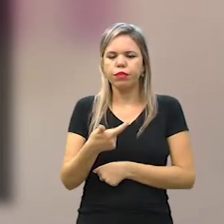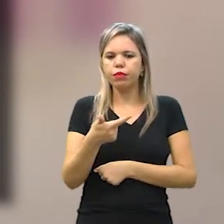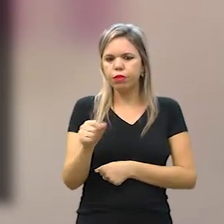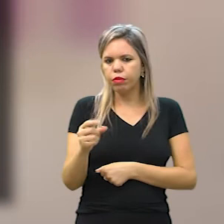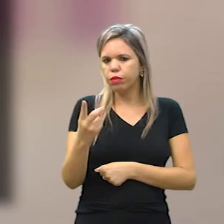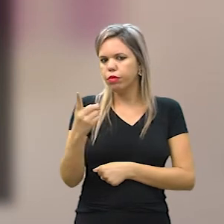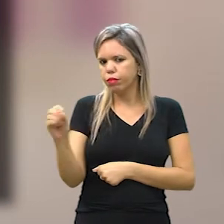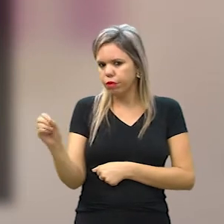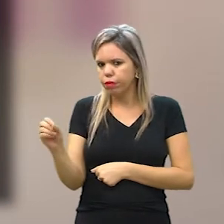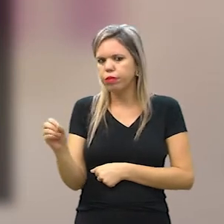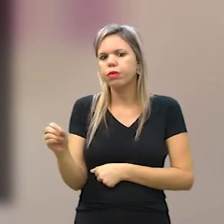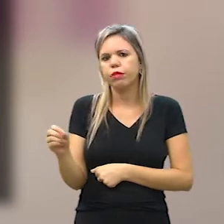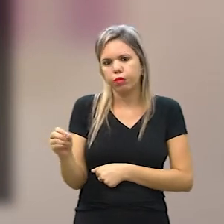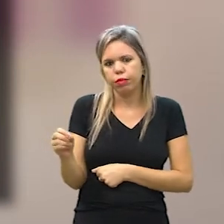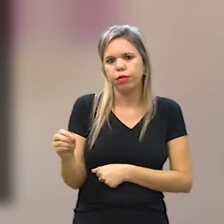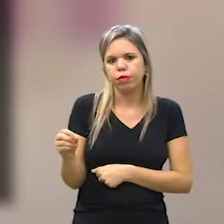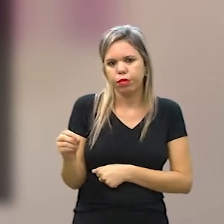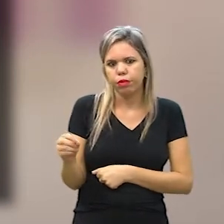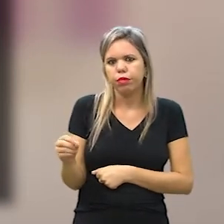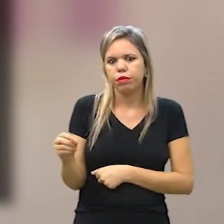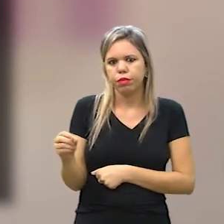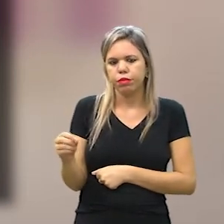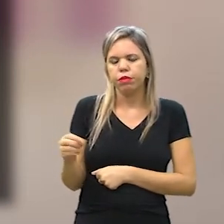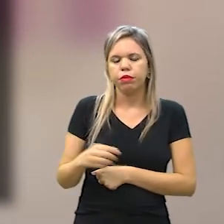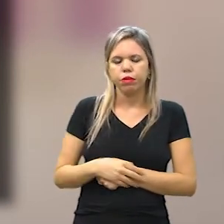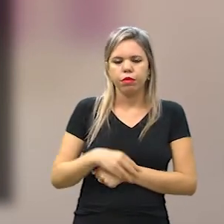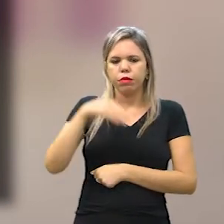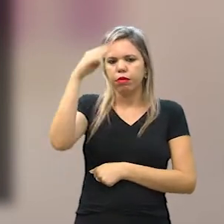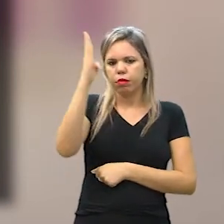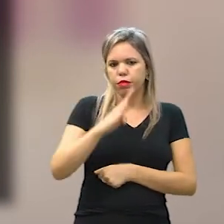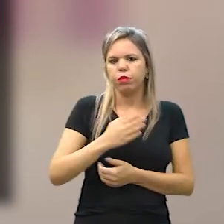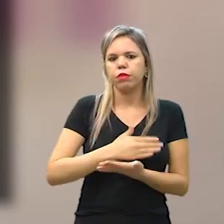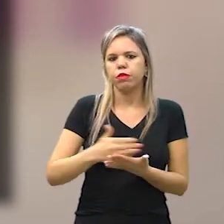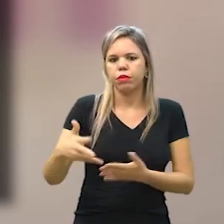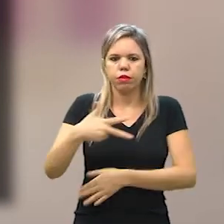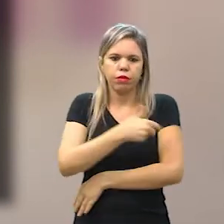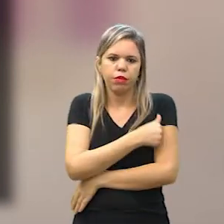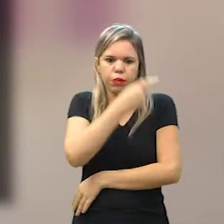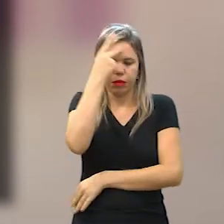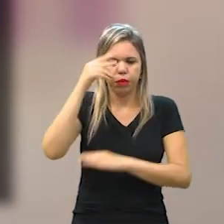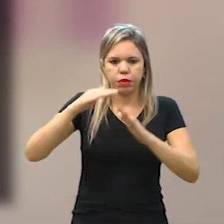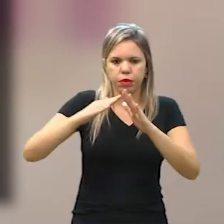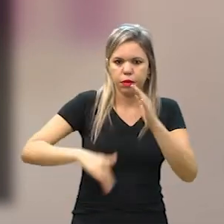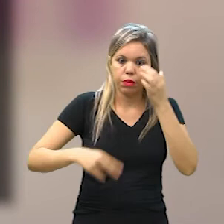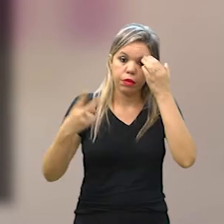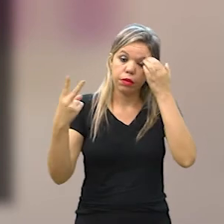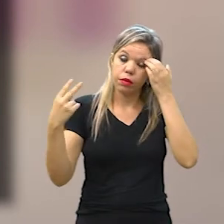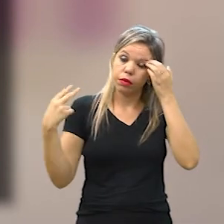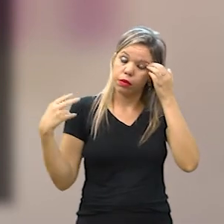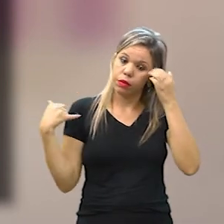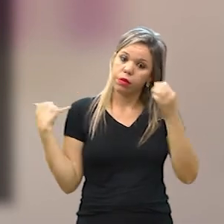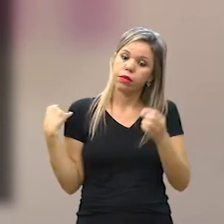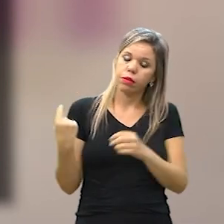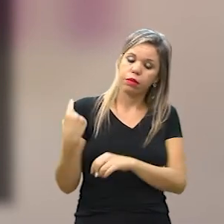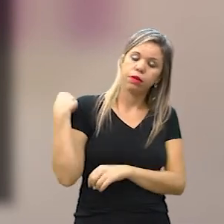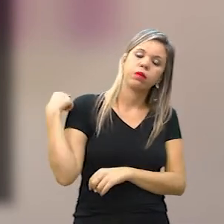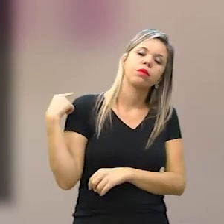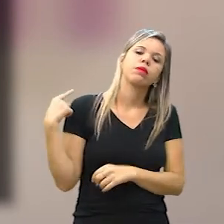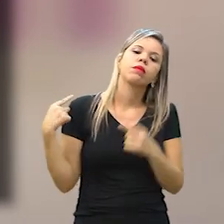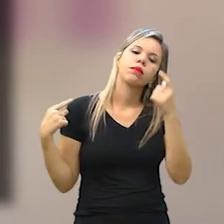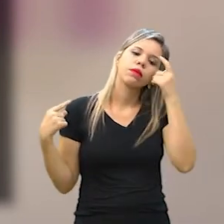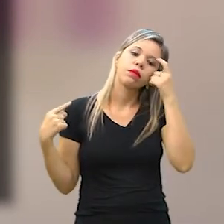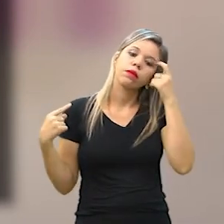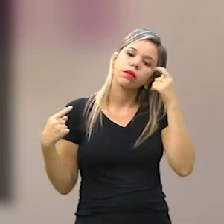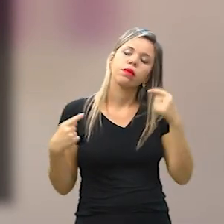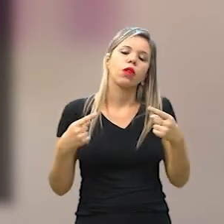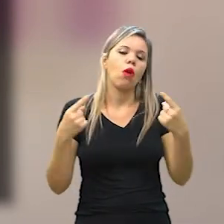em 2010. Então, a partir de 2010, o Brasil começou a vacinar os menores de 2 anos, naquela época,